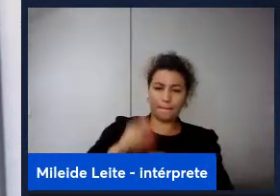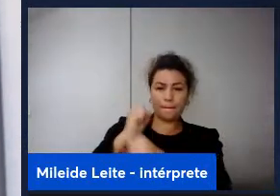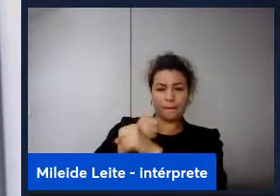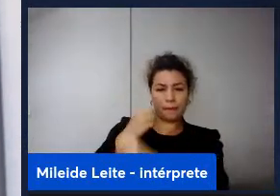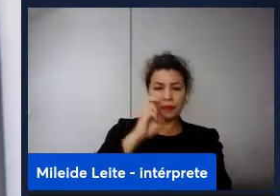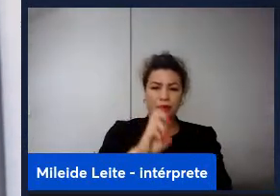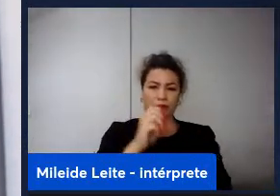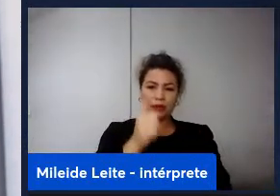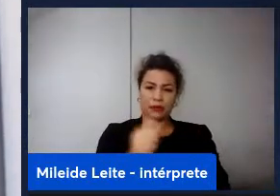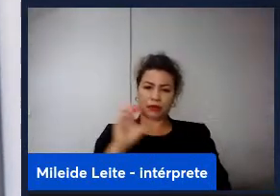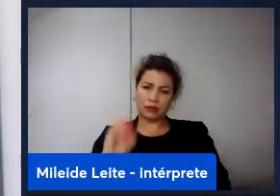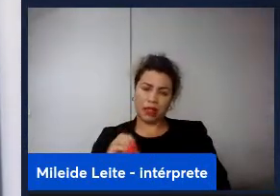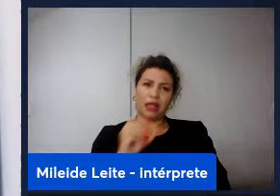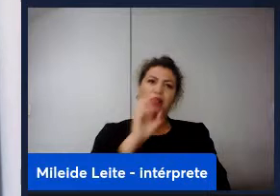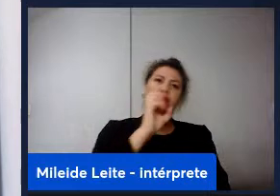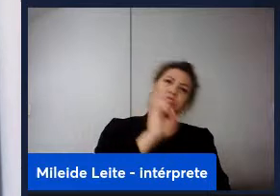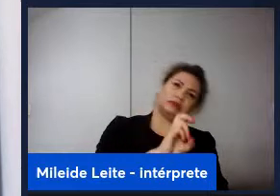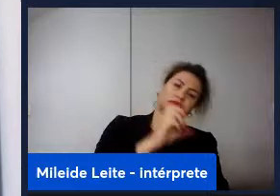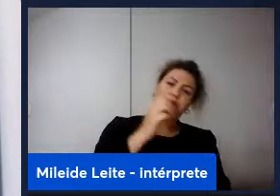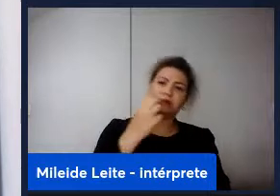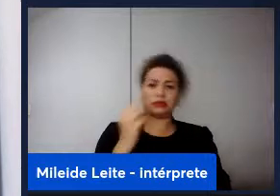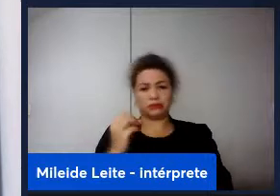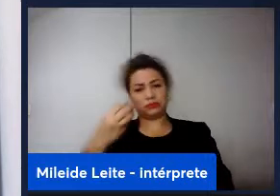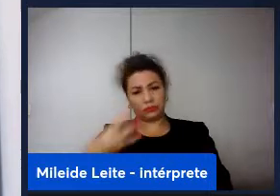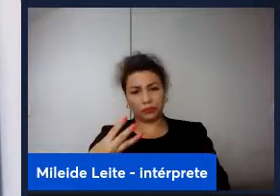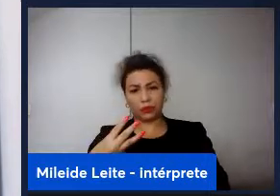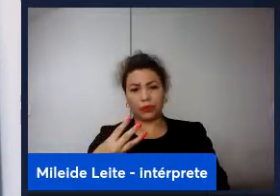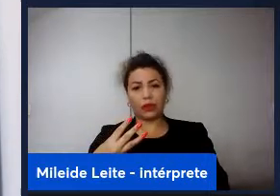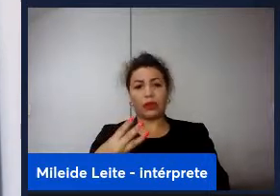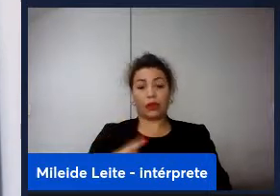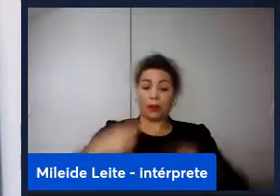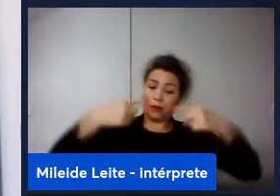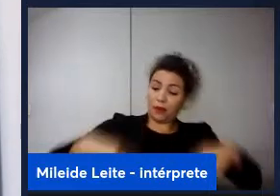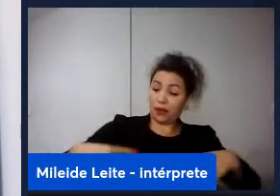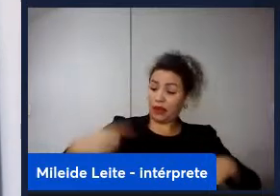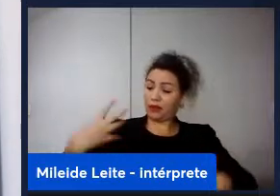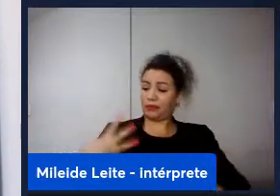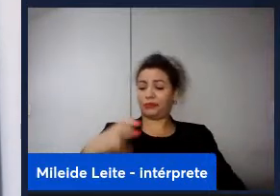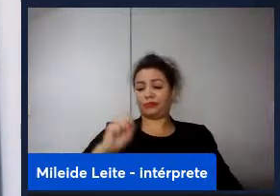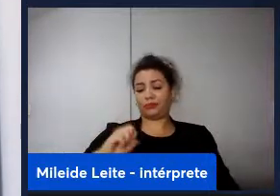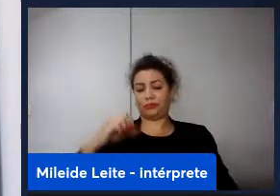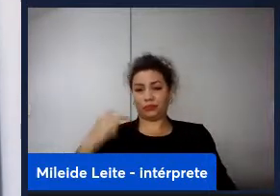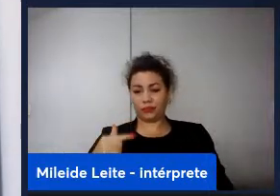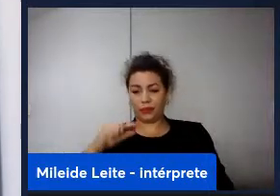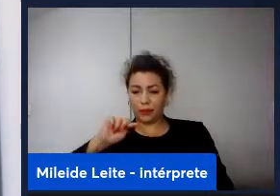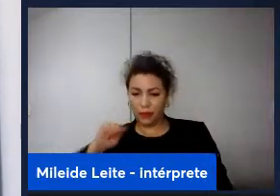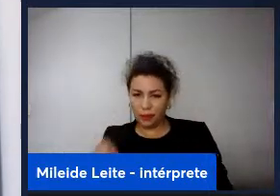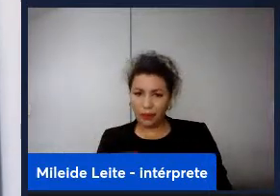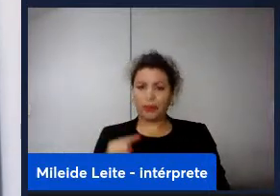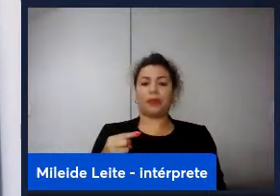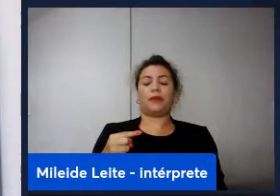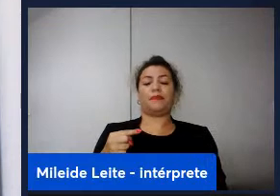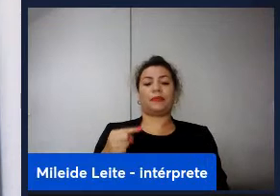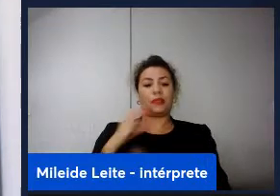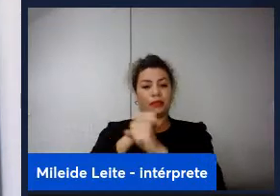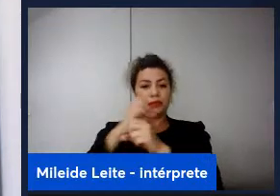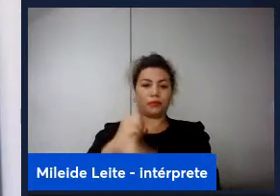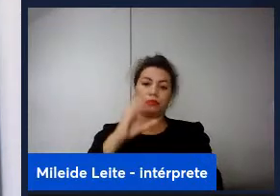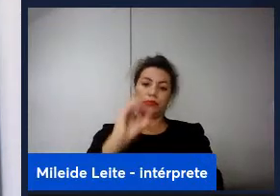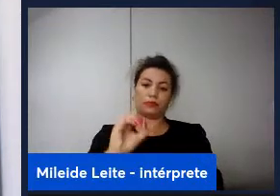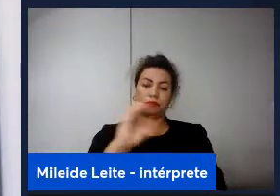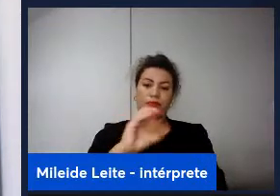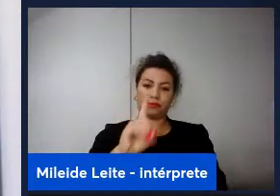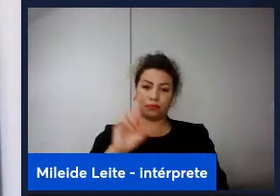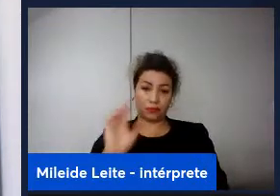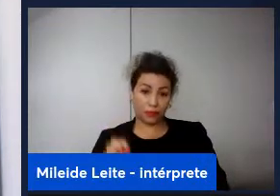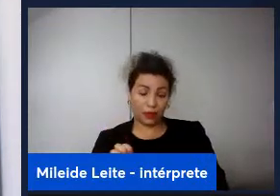510 e 503, respectivamente, contra 487 pontos em média da OCDE.